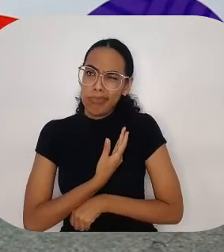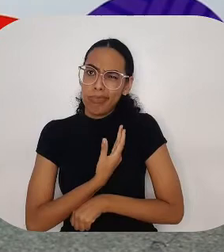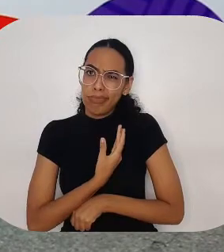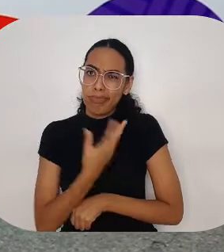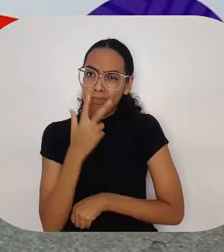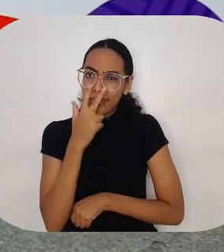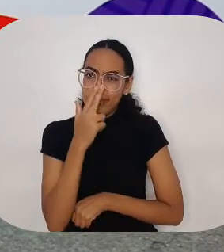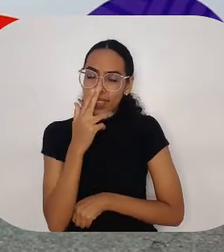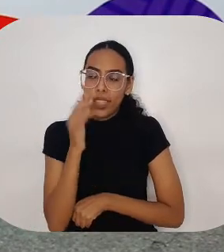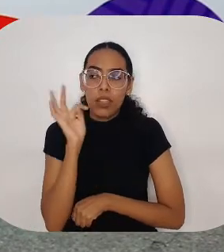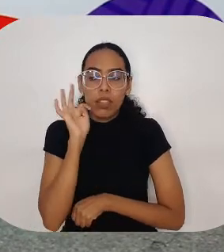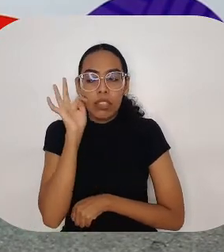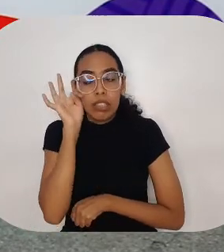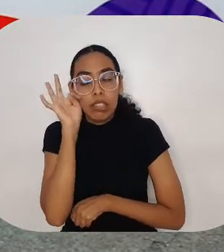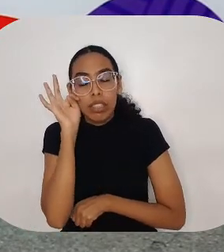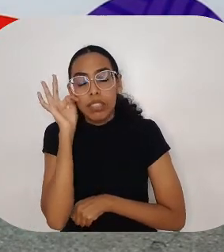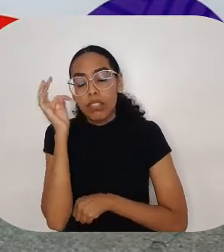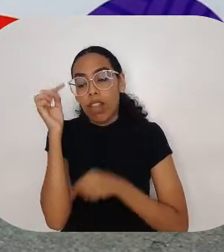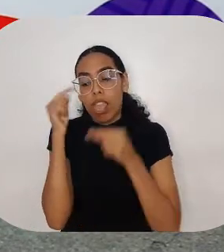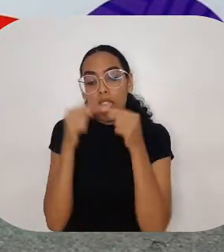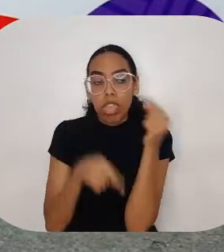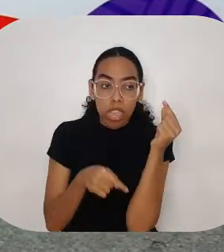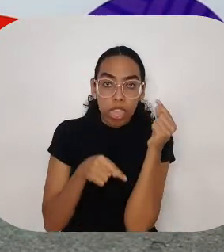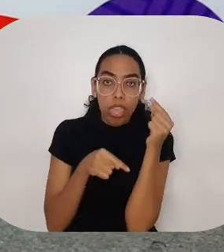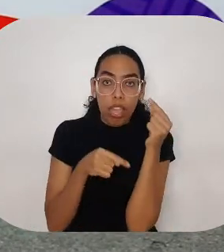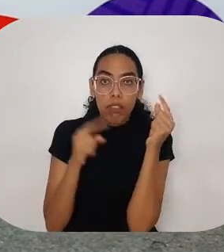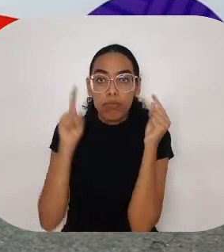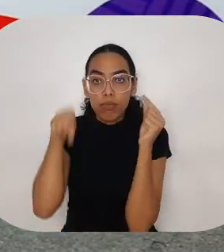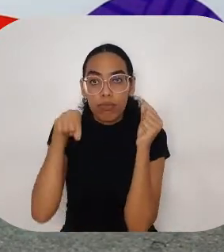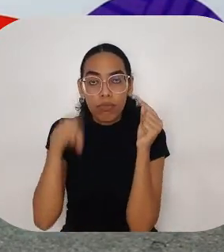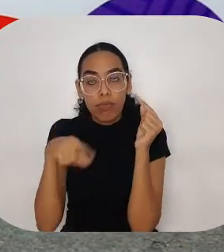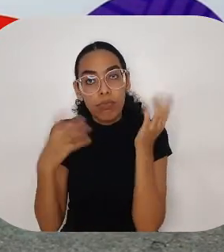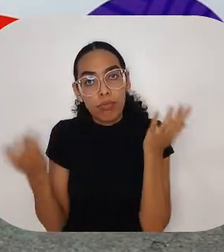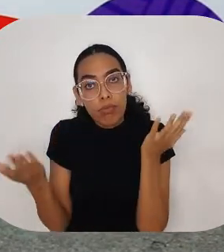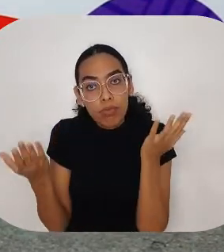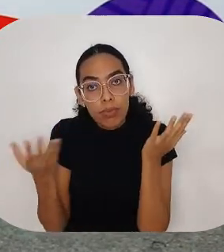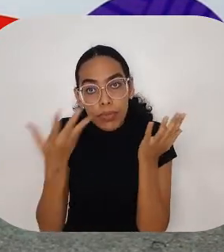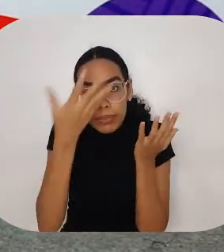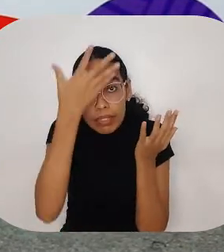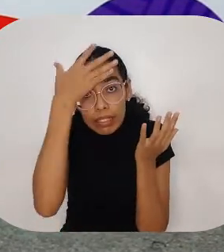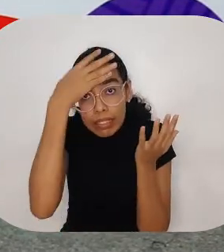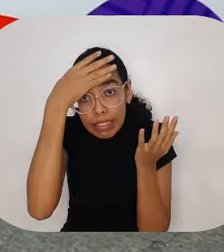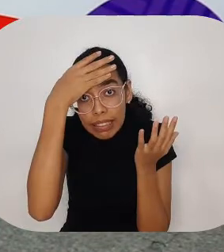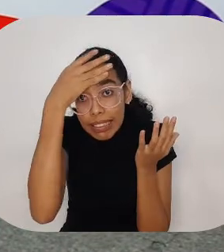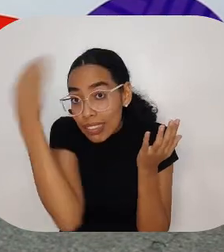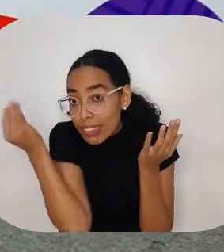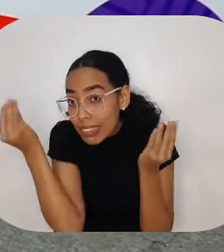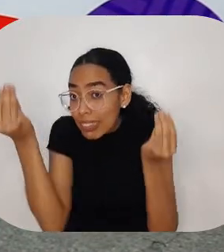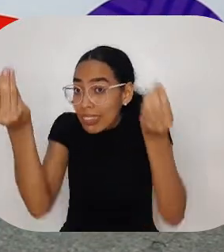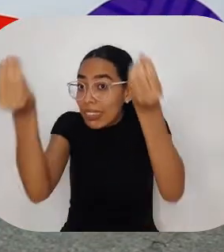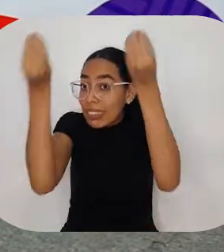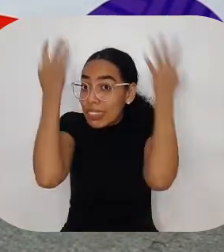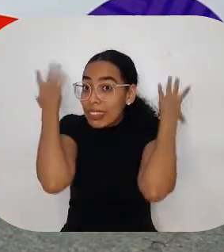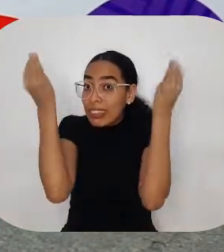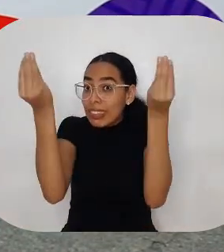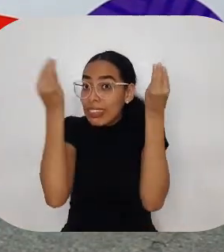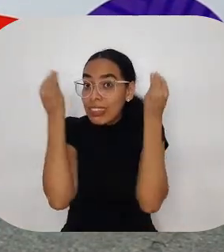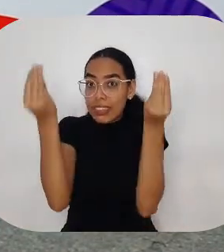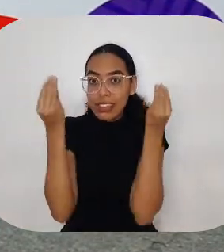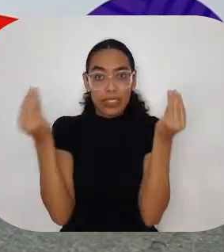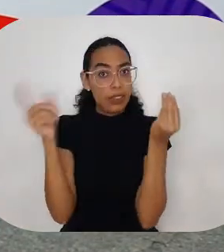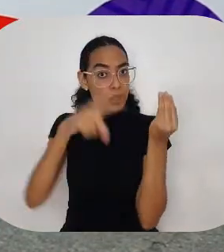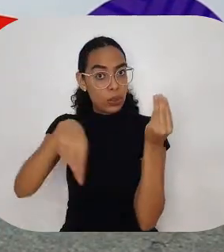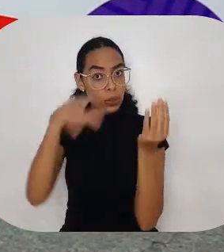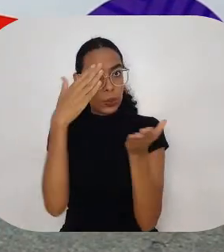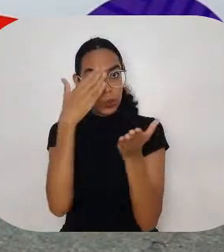assim, distraído, sabe? Uhum. E acabou que ele esqueceu de chamar o par para o São João,